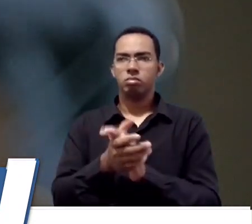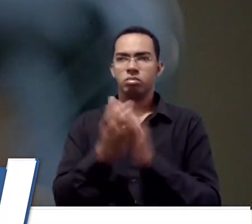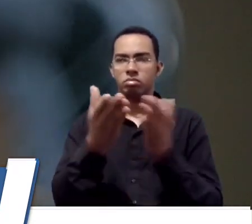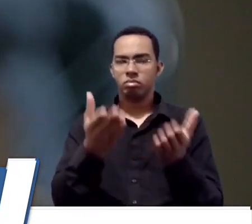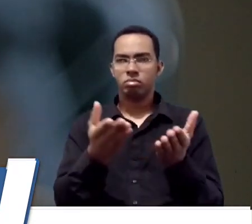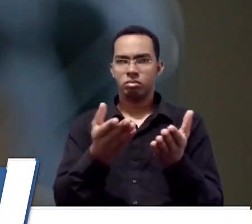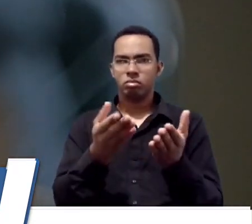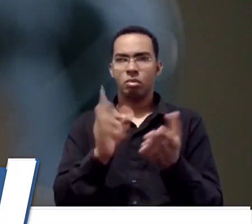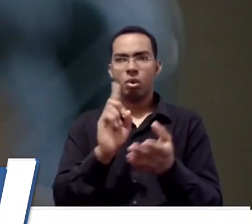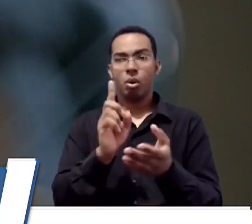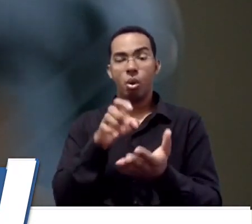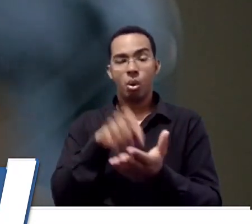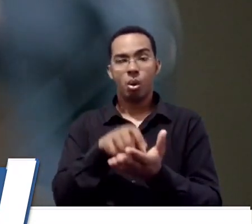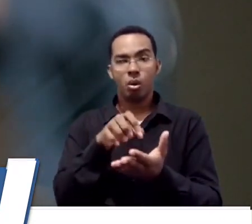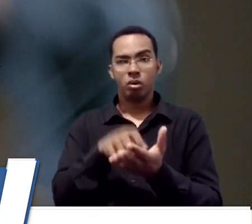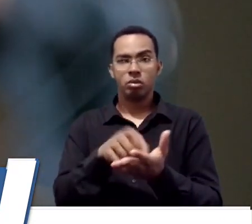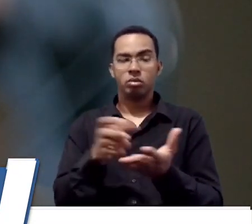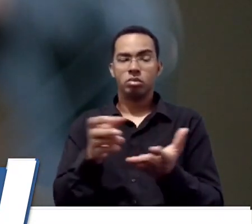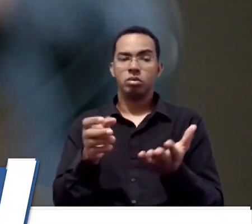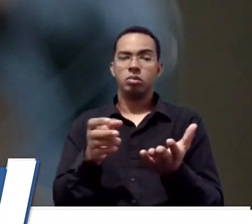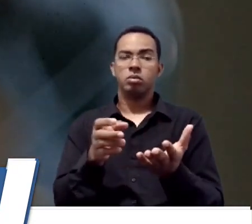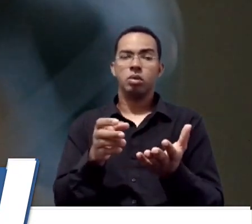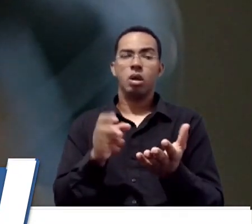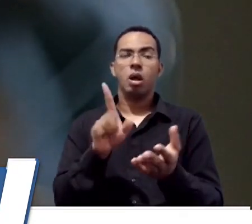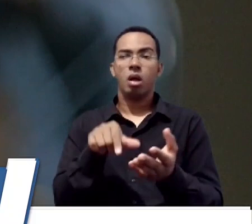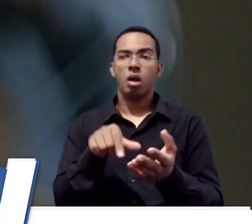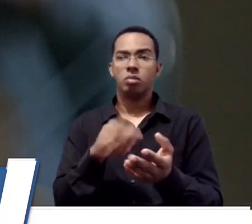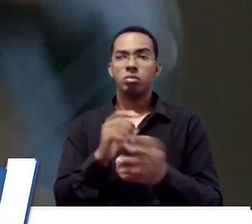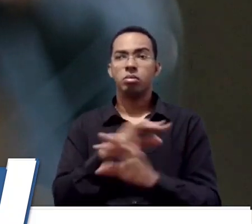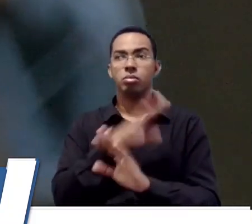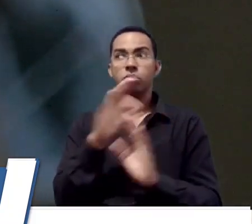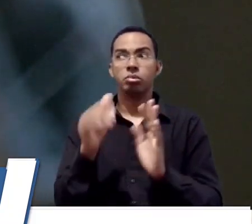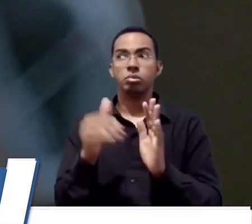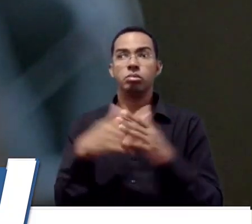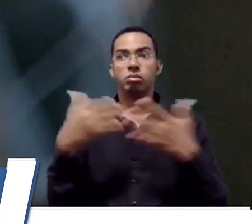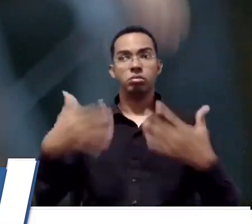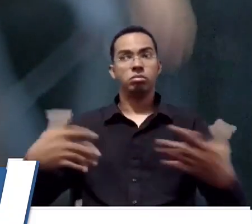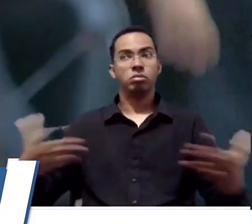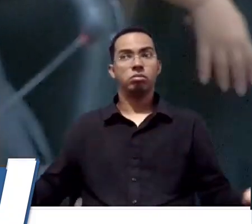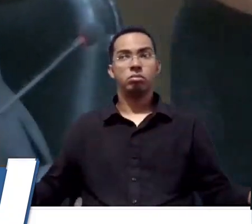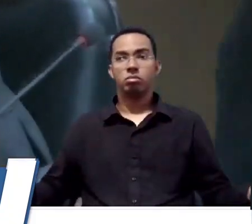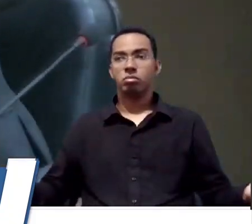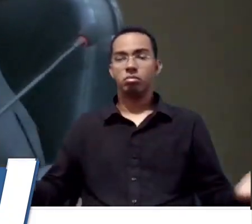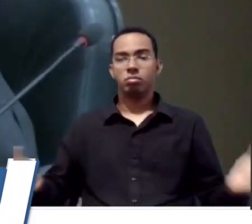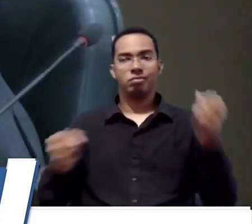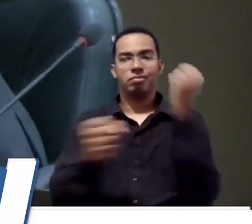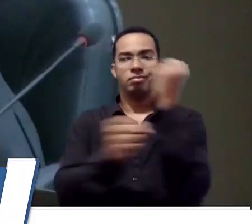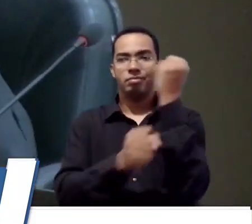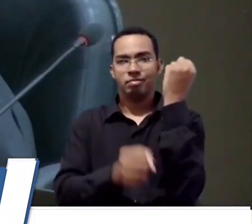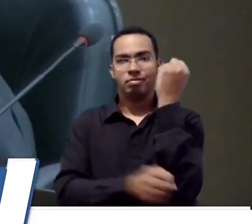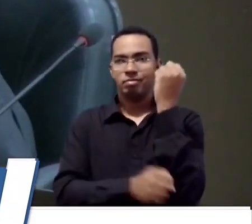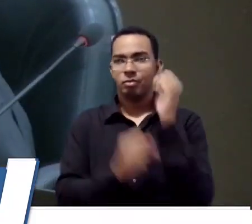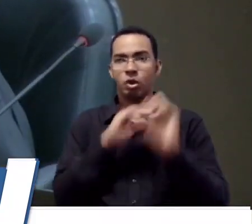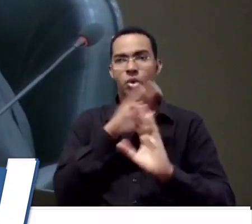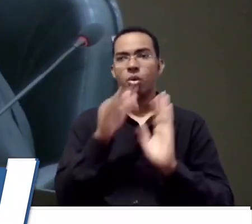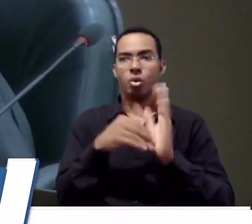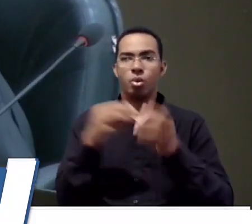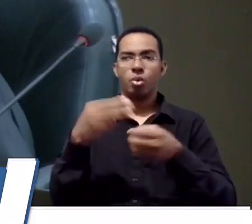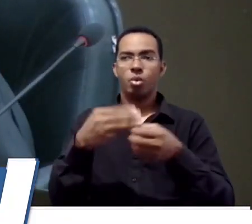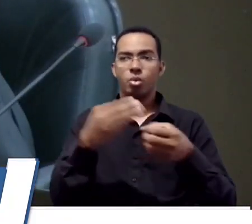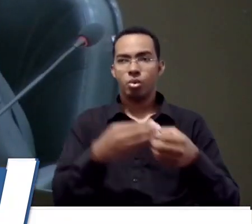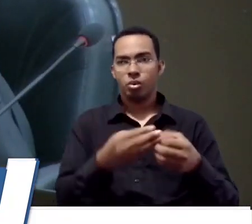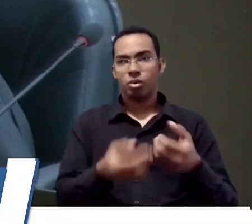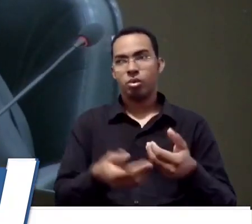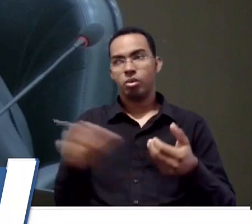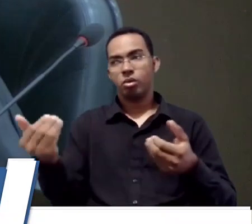documento. regional, é uma unidade quase que total da Sabesp. Todos os municípios da Sabesp, tirando a Grande